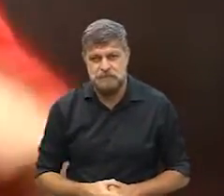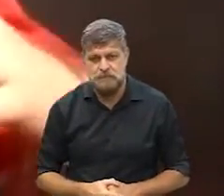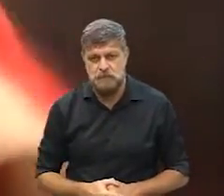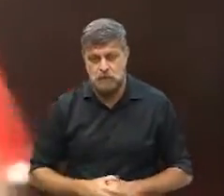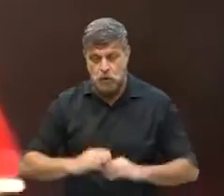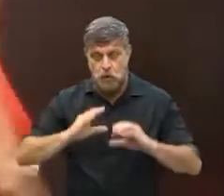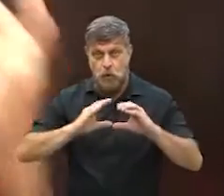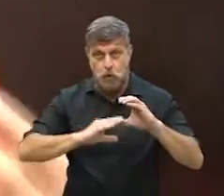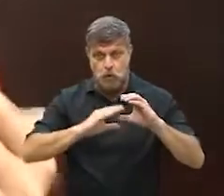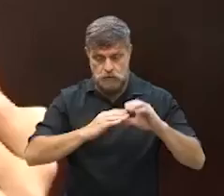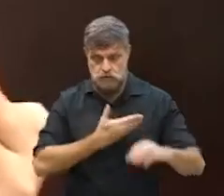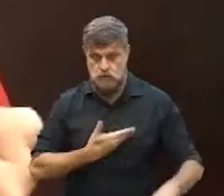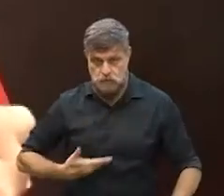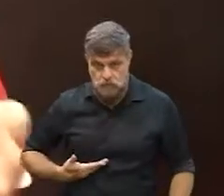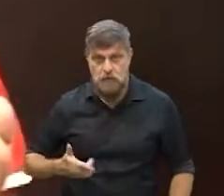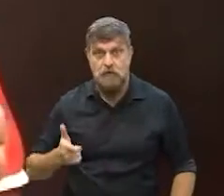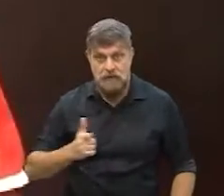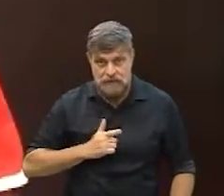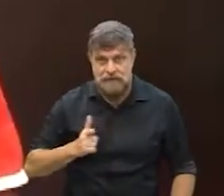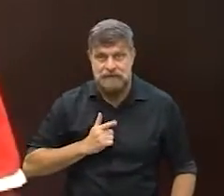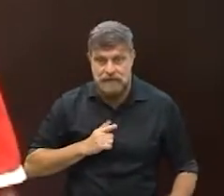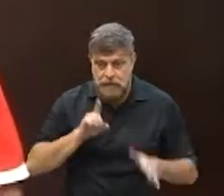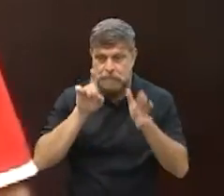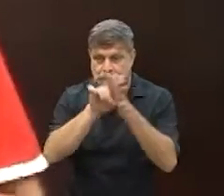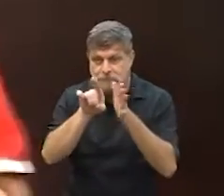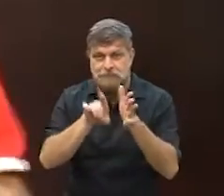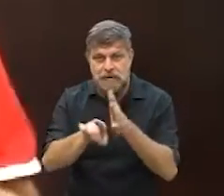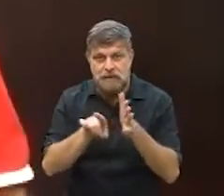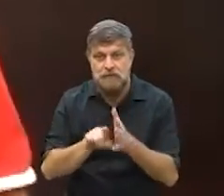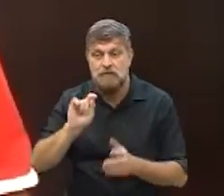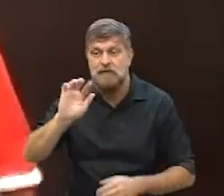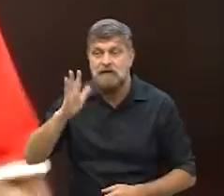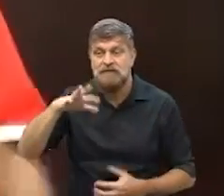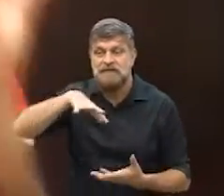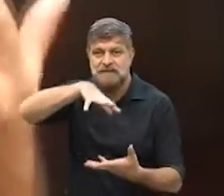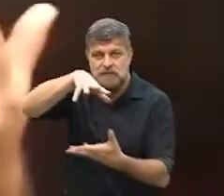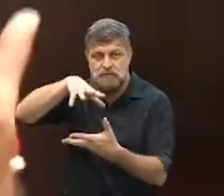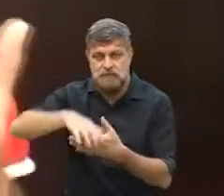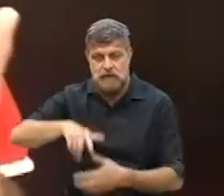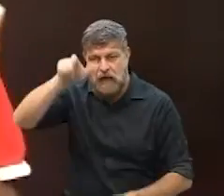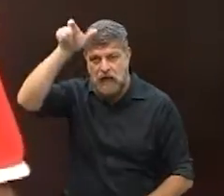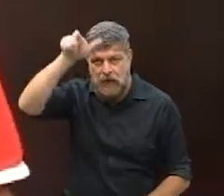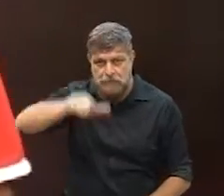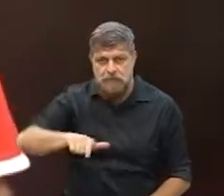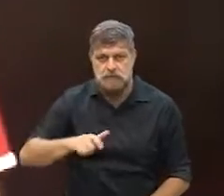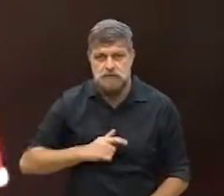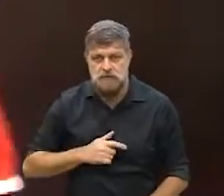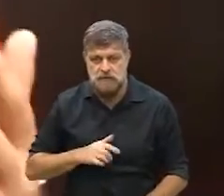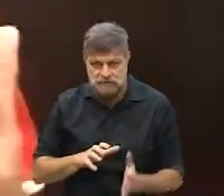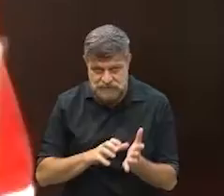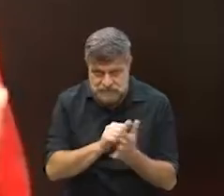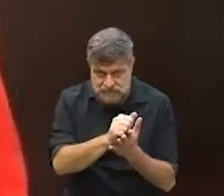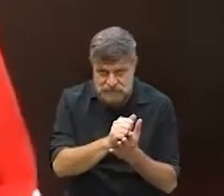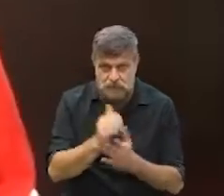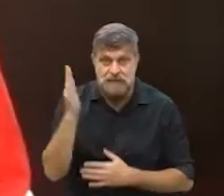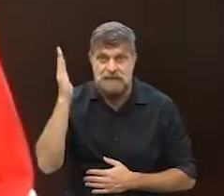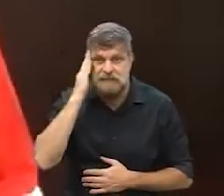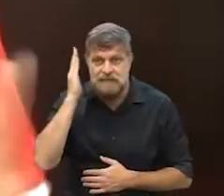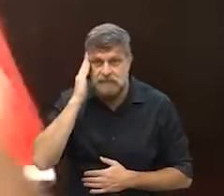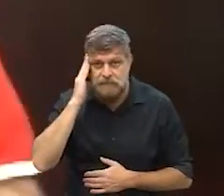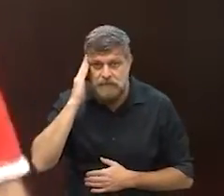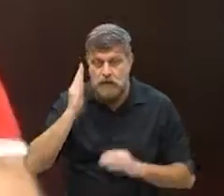que até concurso público cai, mas você, enquanto candidato, é importante conhecer o seu